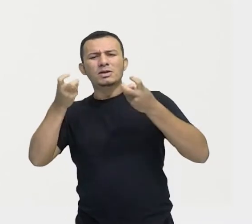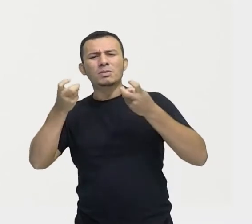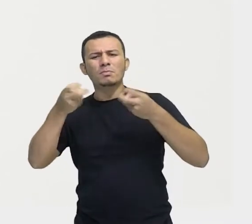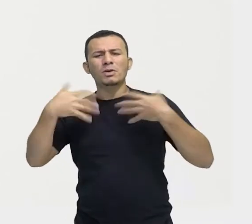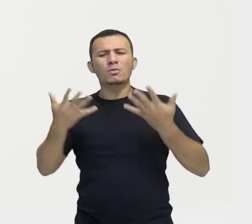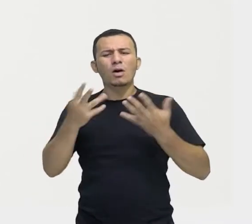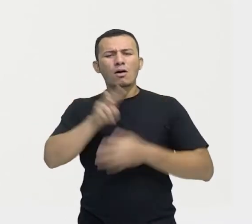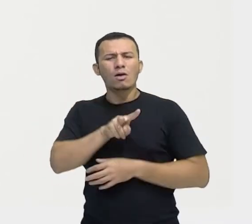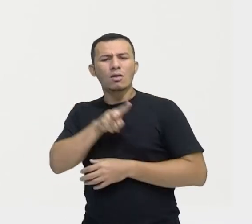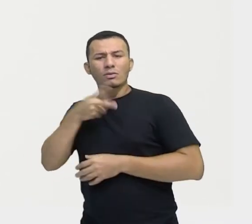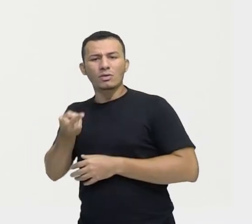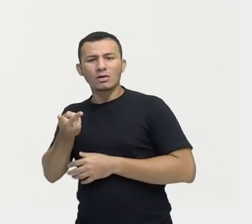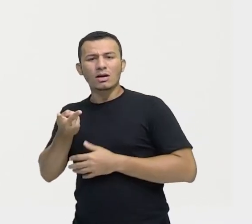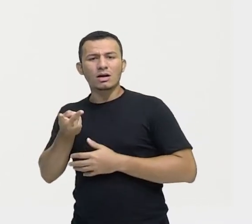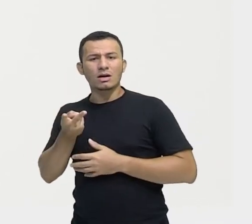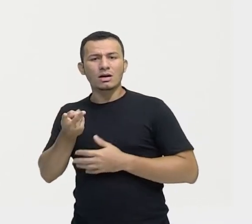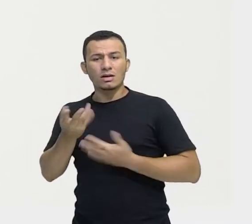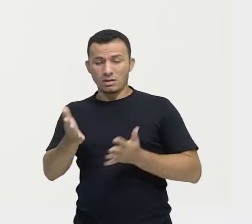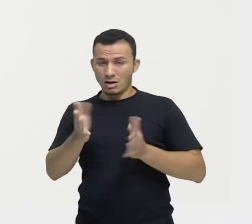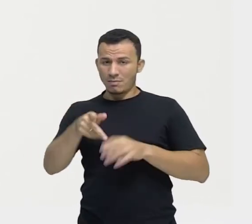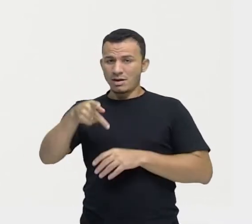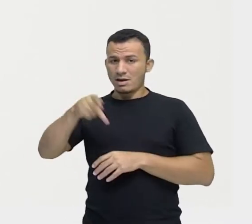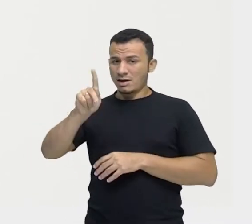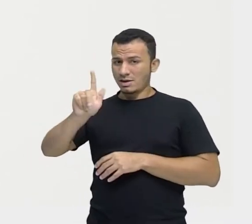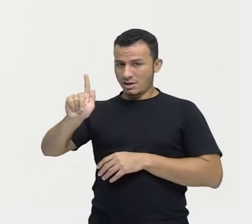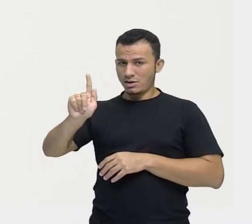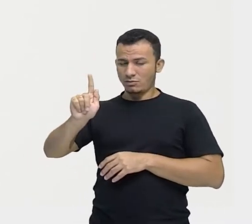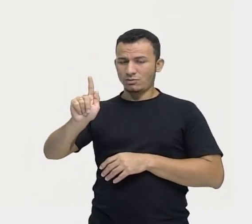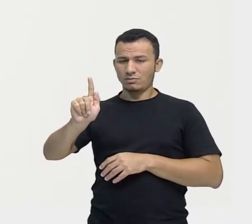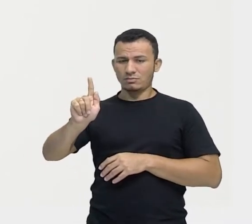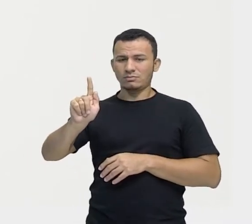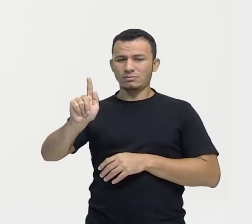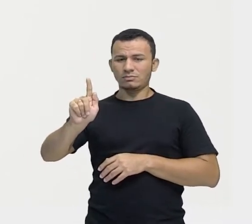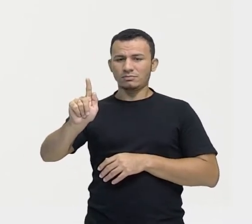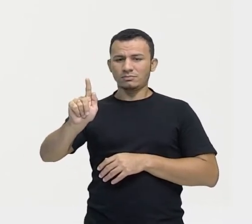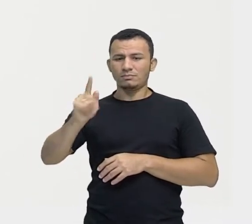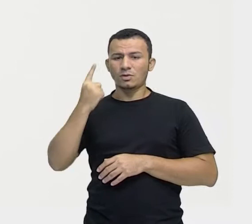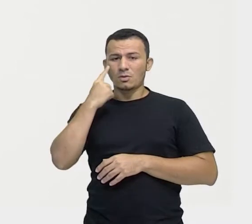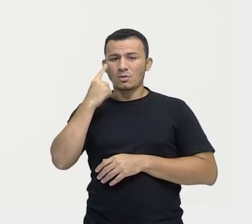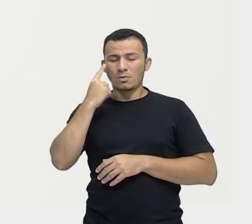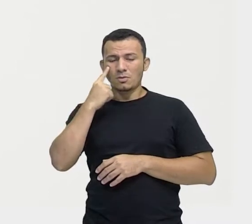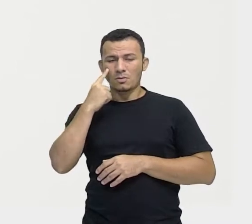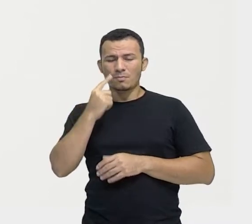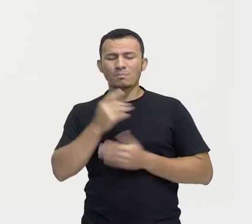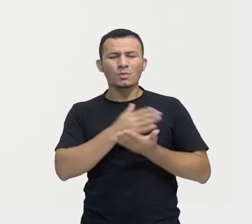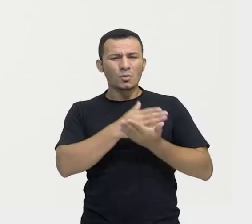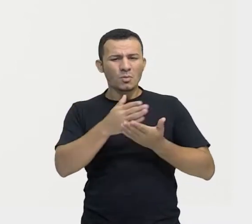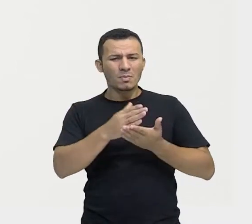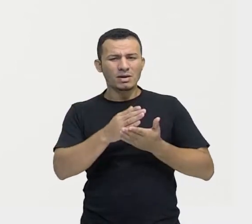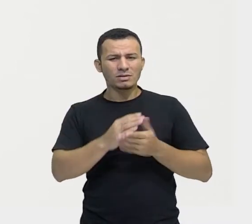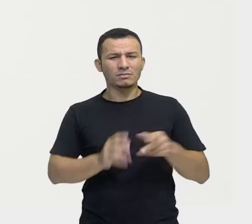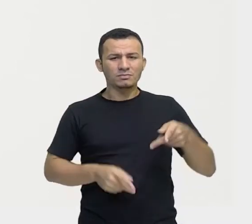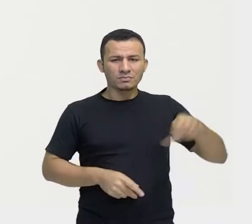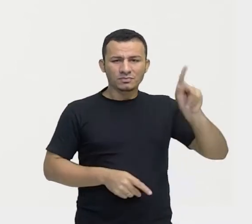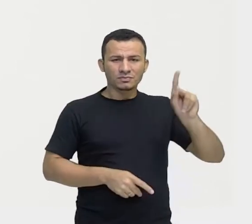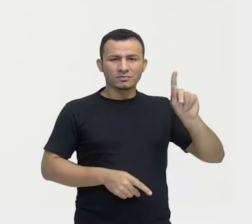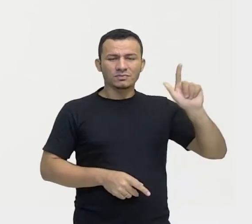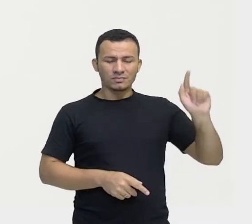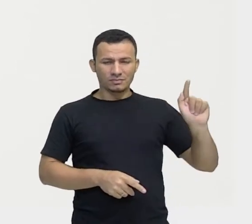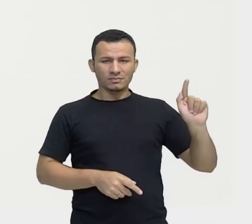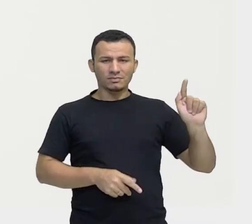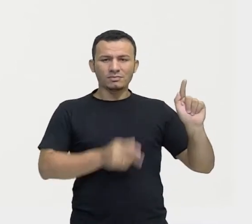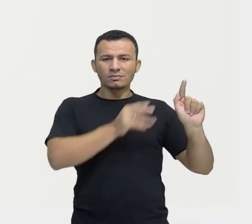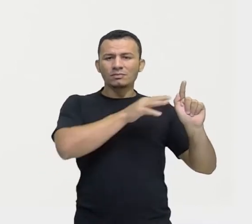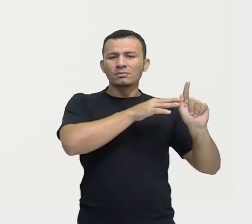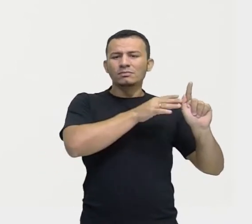está. Nós estamos em quilos. Então, nós estamos bem aqui, ó, quilos. Quilogramas. E